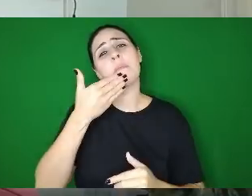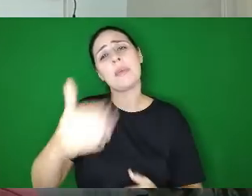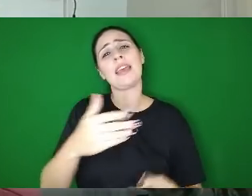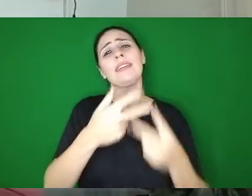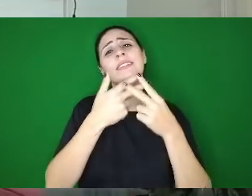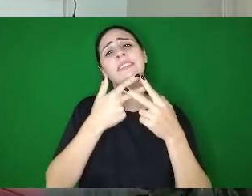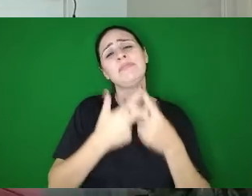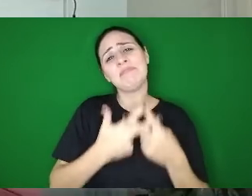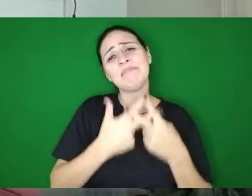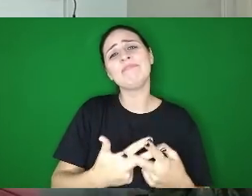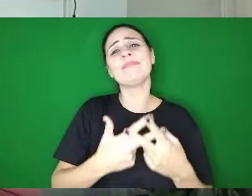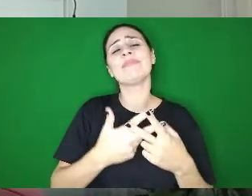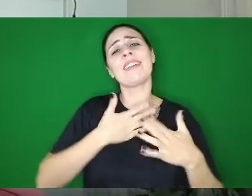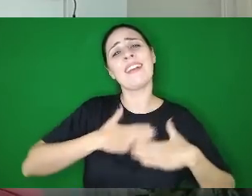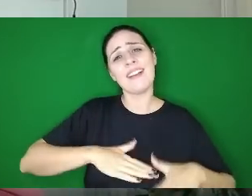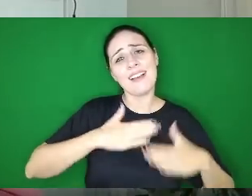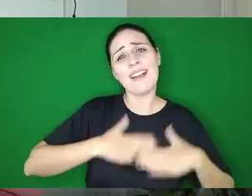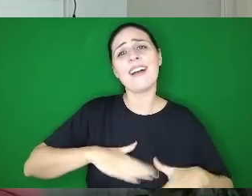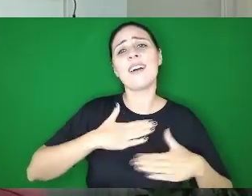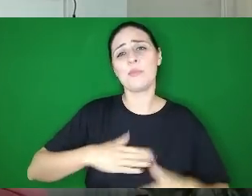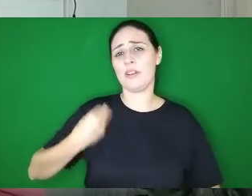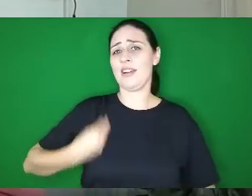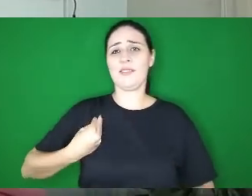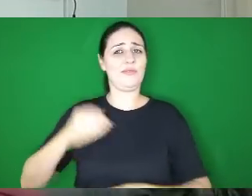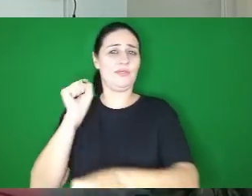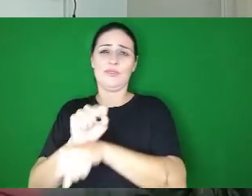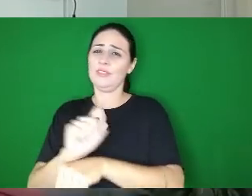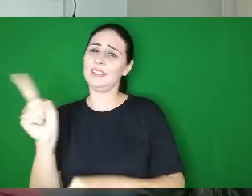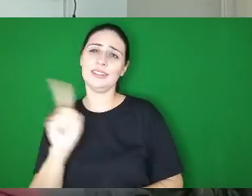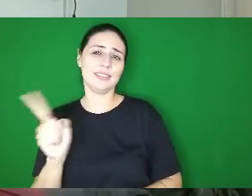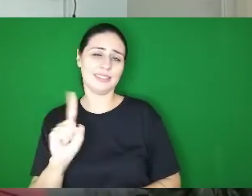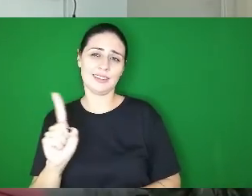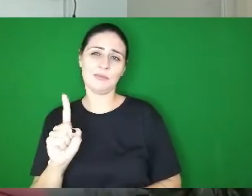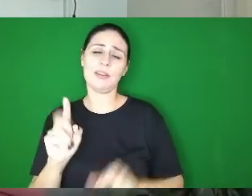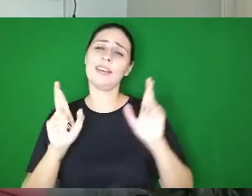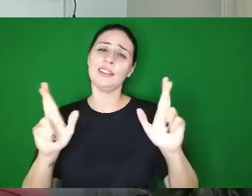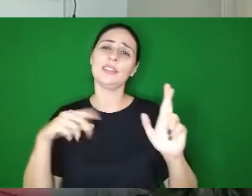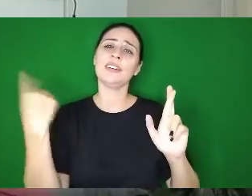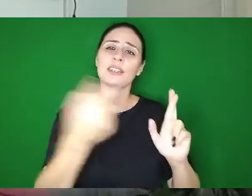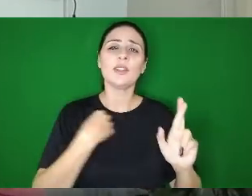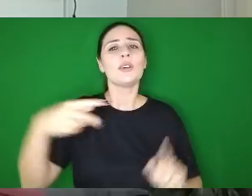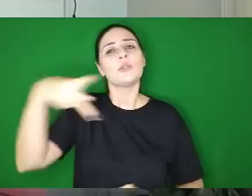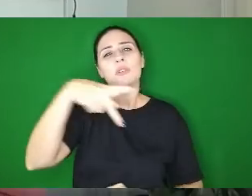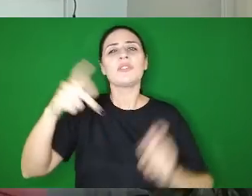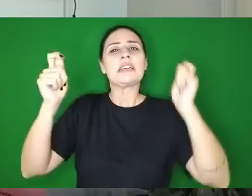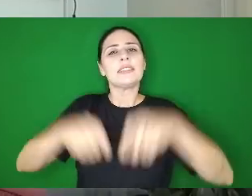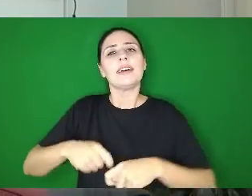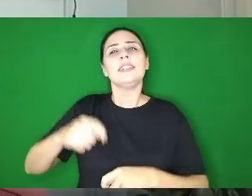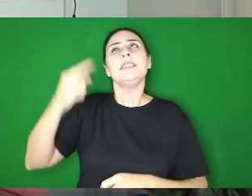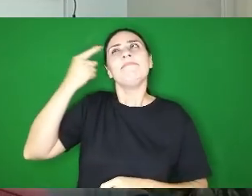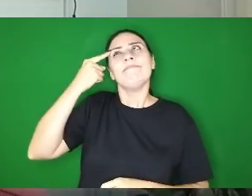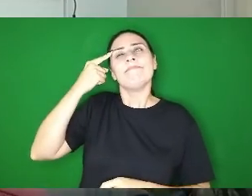um pouco mais de alma, a vida não para. E que nós, professores, possamos pensar nas nossas crianças, pois